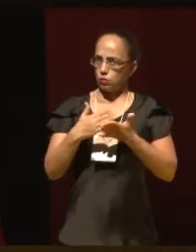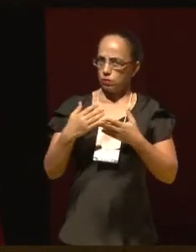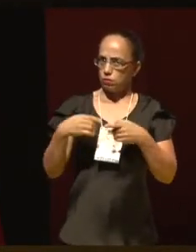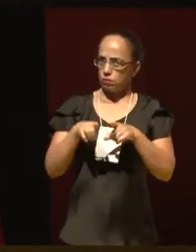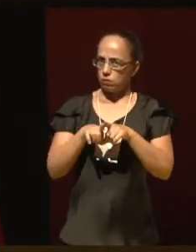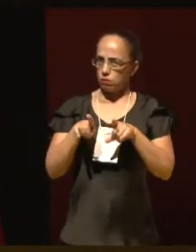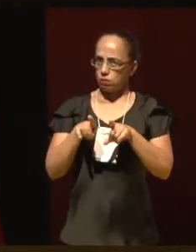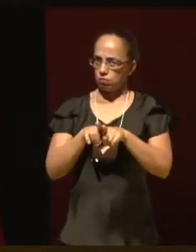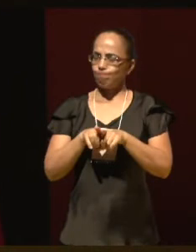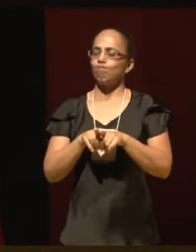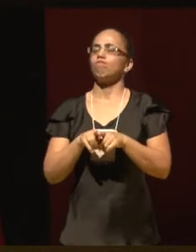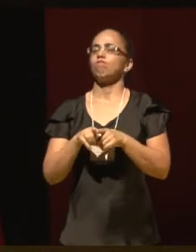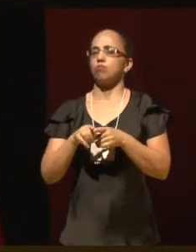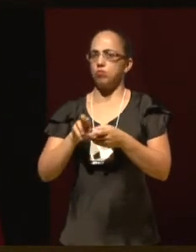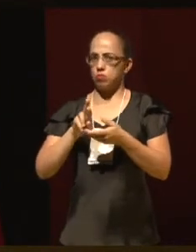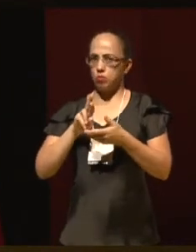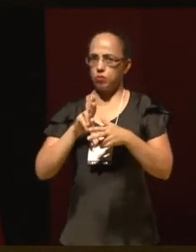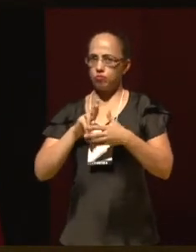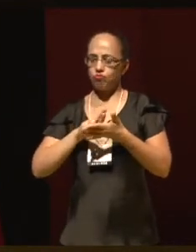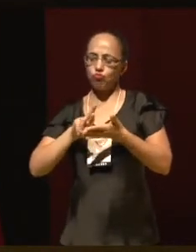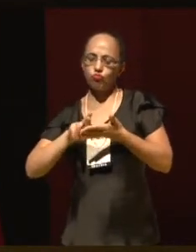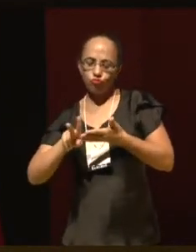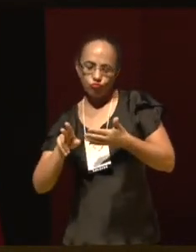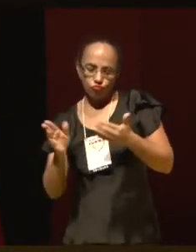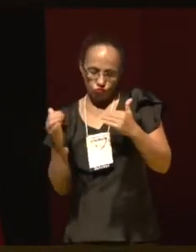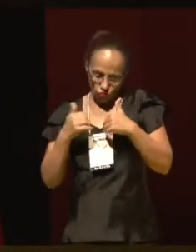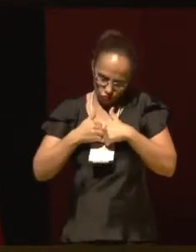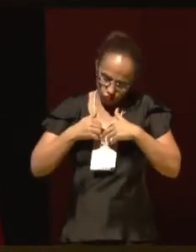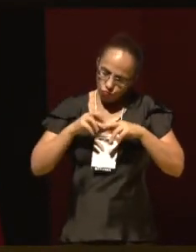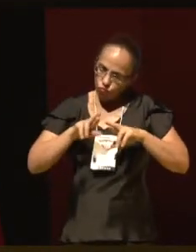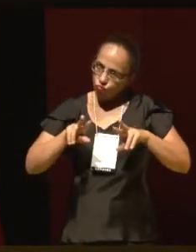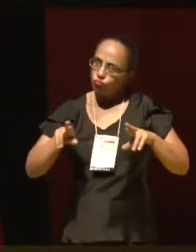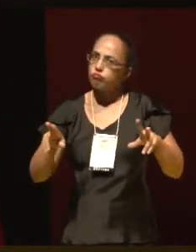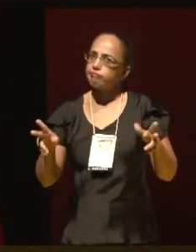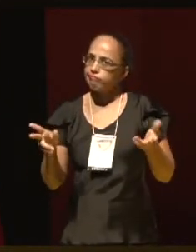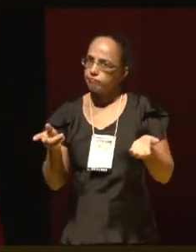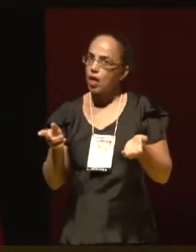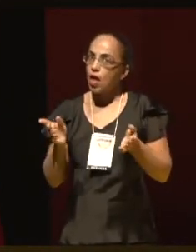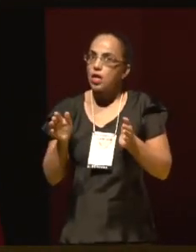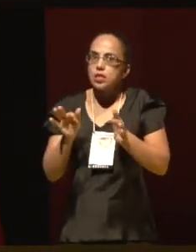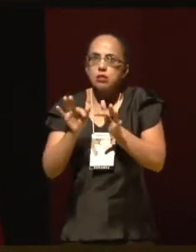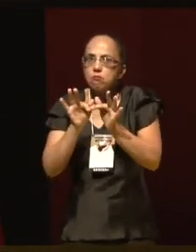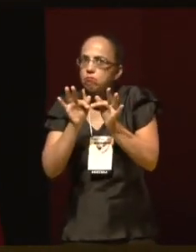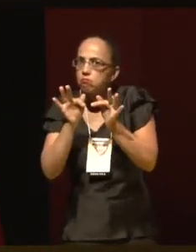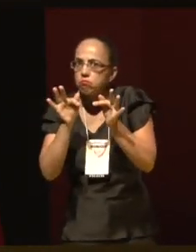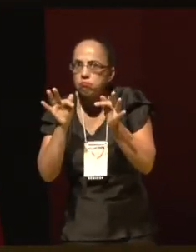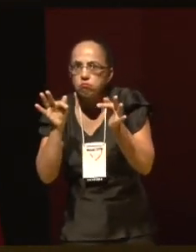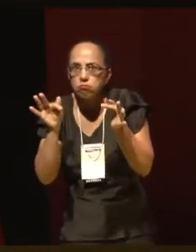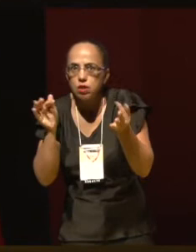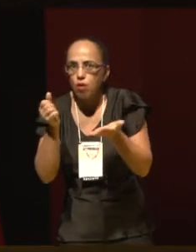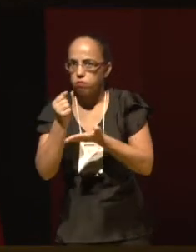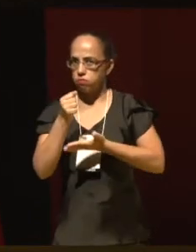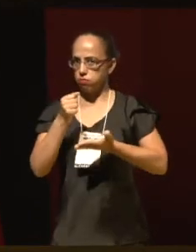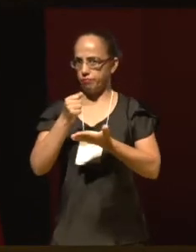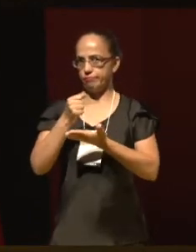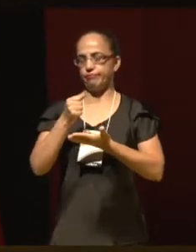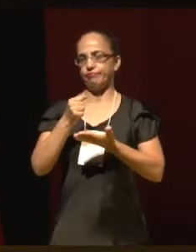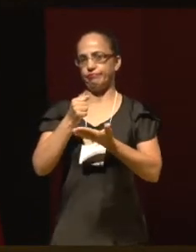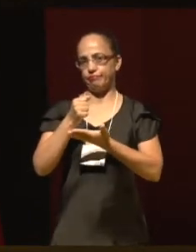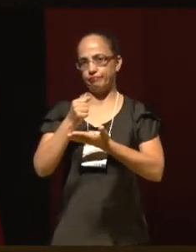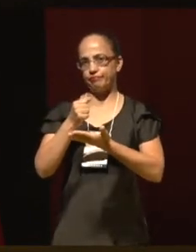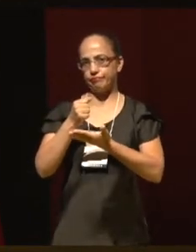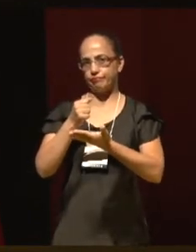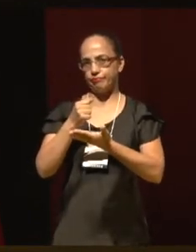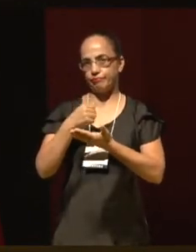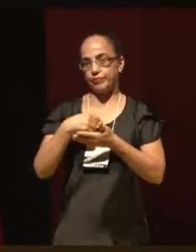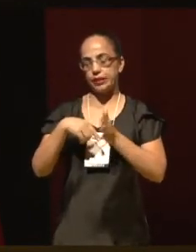fazer um transtorno. Mas tudo isso é muito sutil. A lei de reprodução. A lei